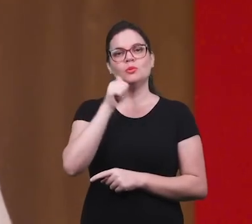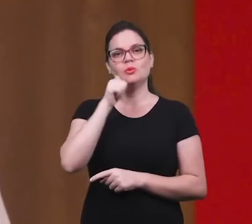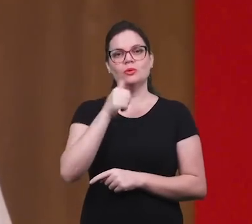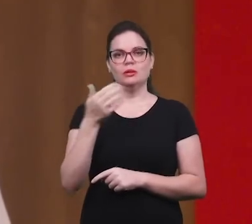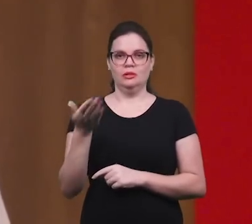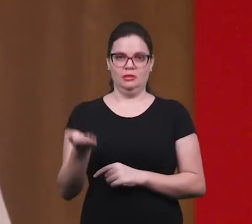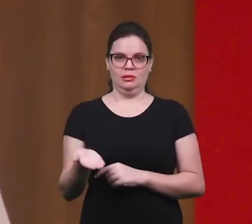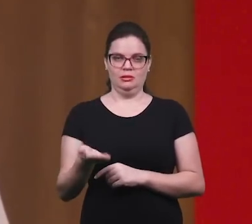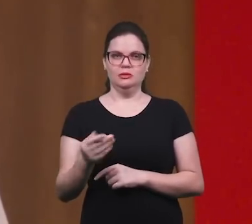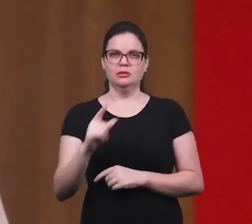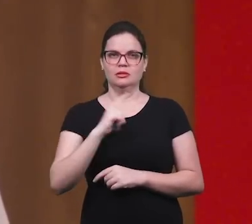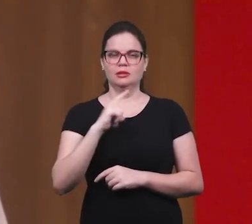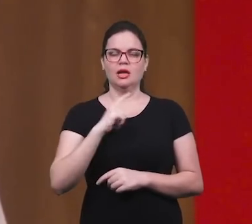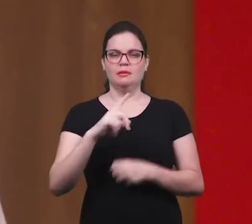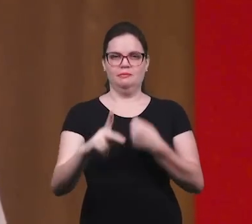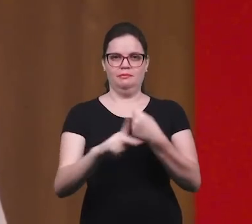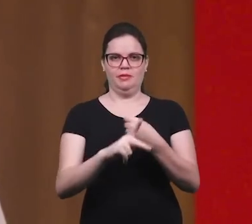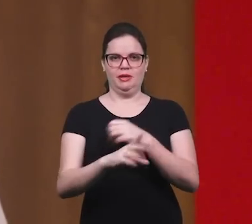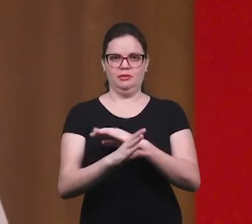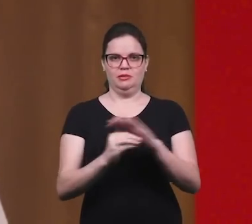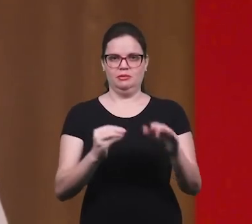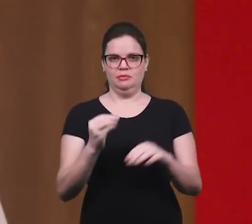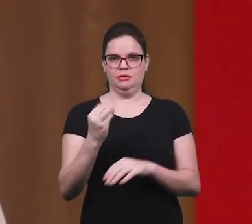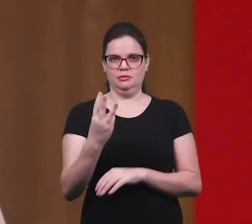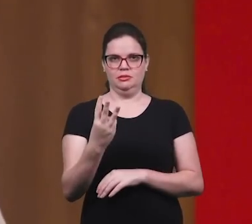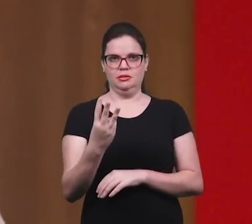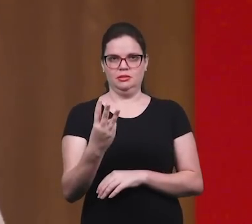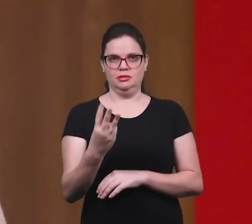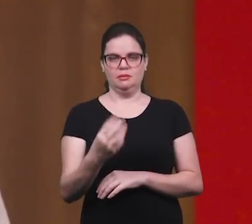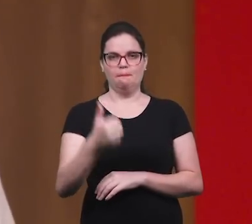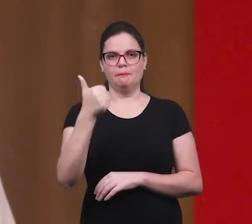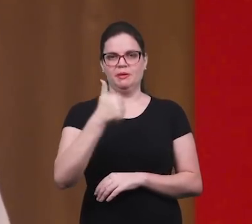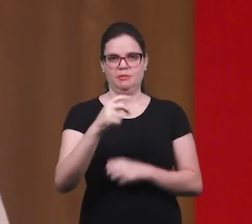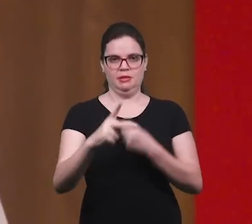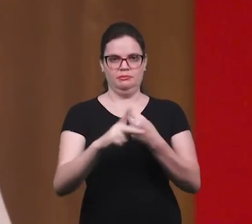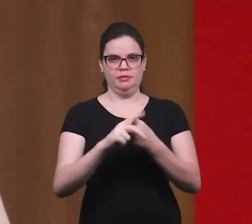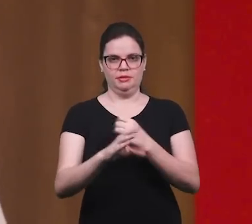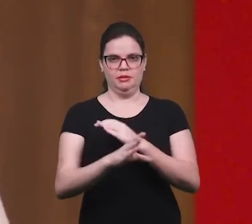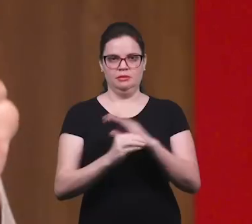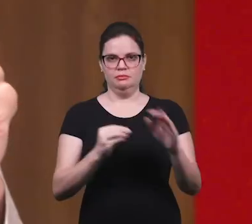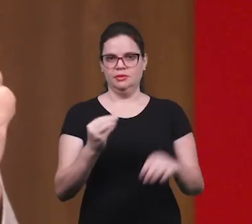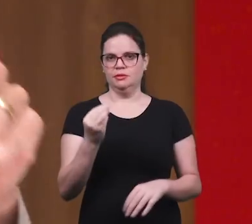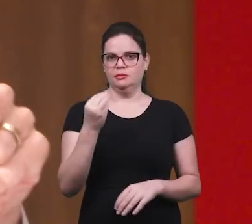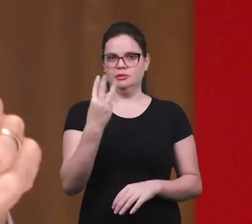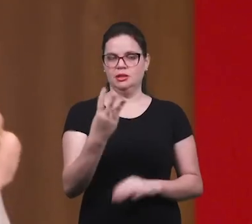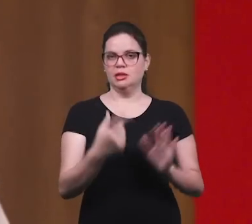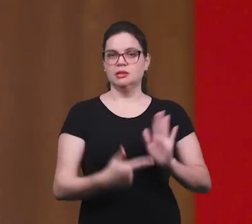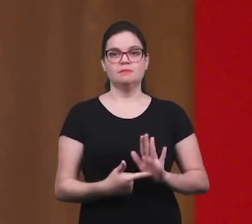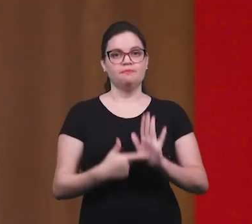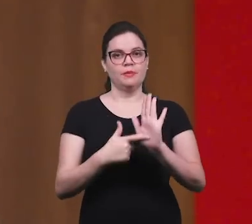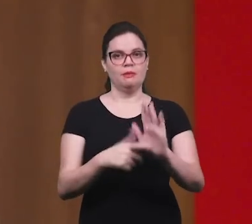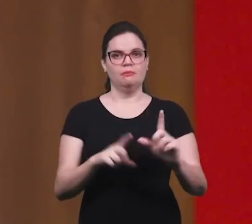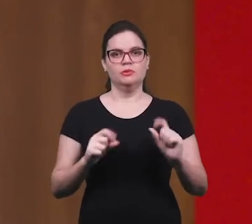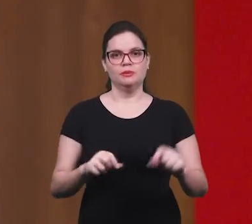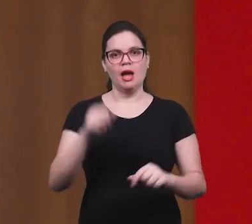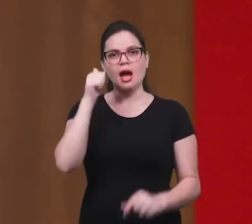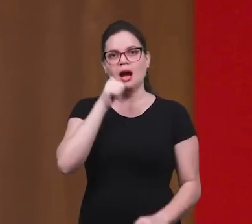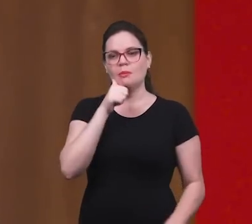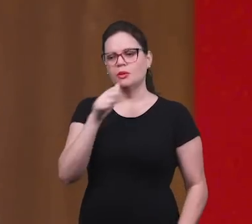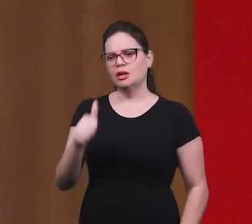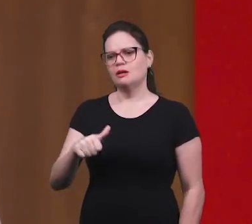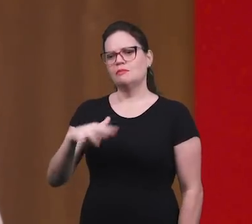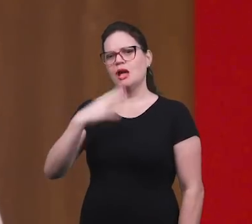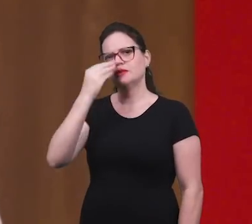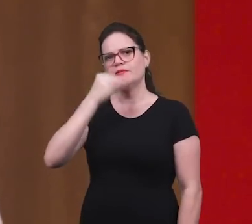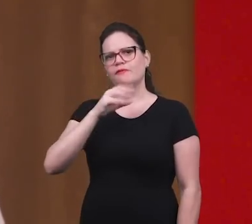lá no capítulo 3, da primeira epístola de Pedro, que a mulher ela é o vaso mais frágil, mais fraco.